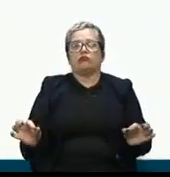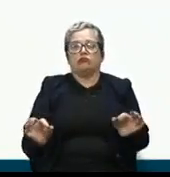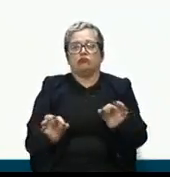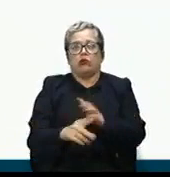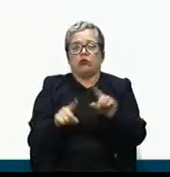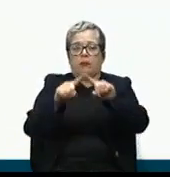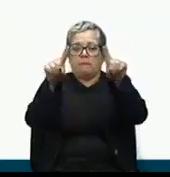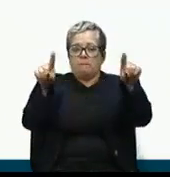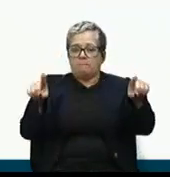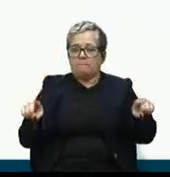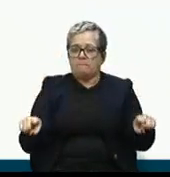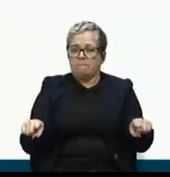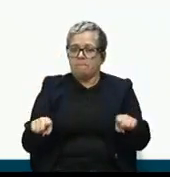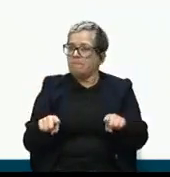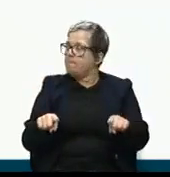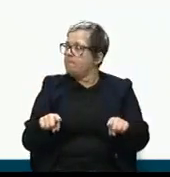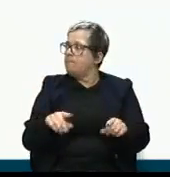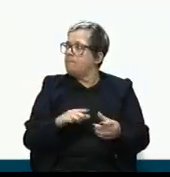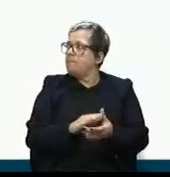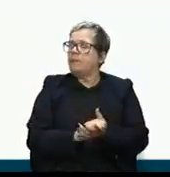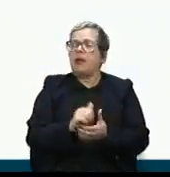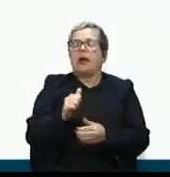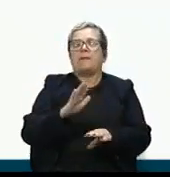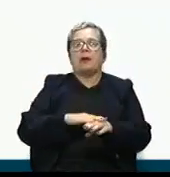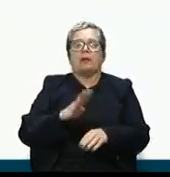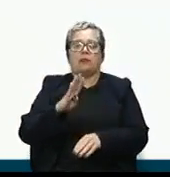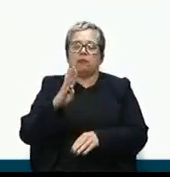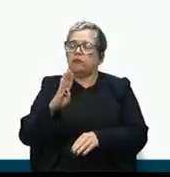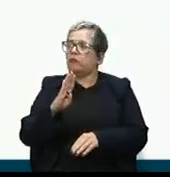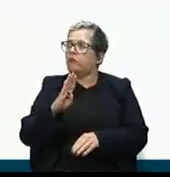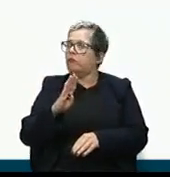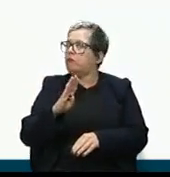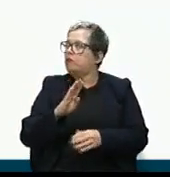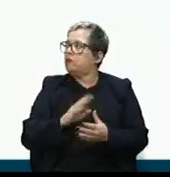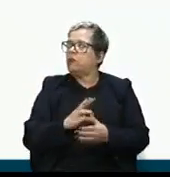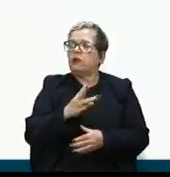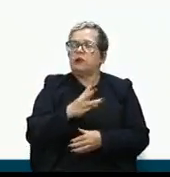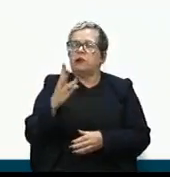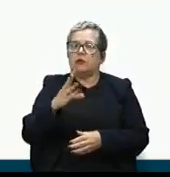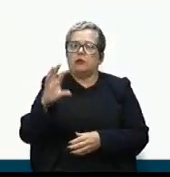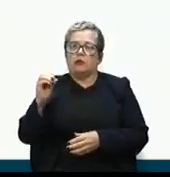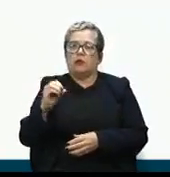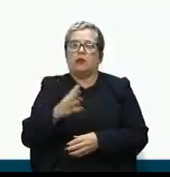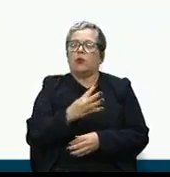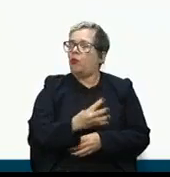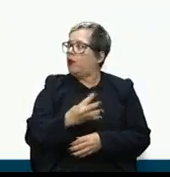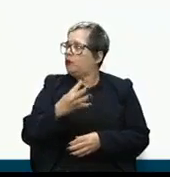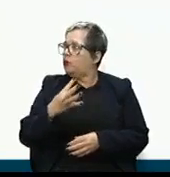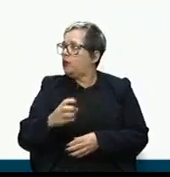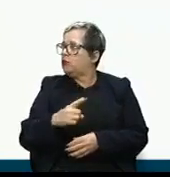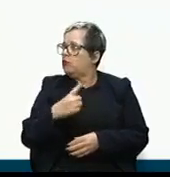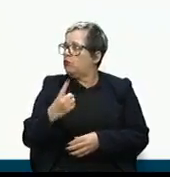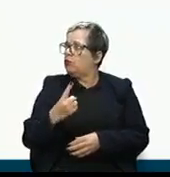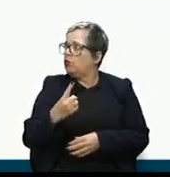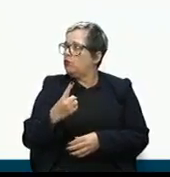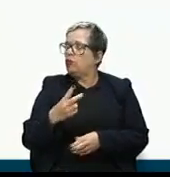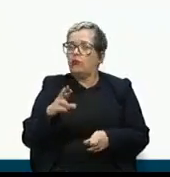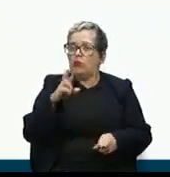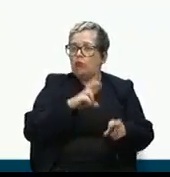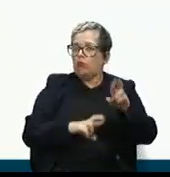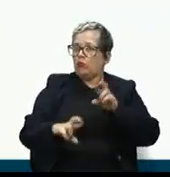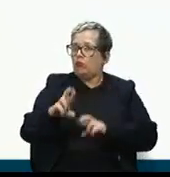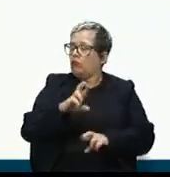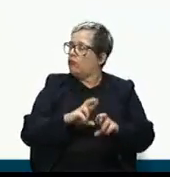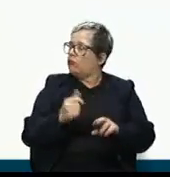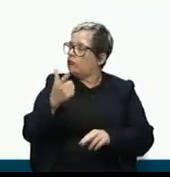nossa matriz, né? A mais B. 3, 3, 0, 4, 4 e 1. E observe que